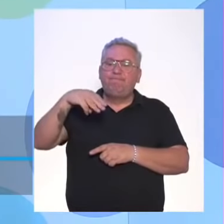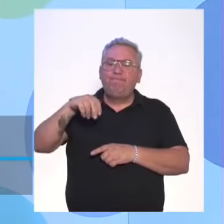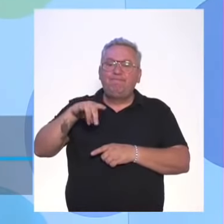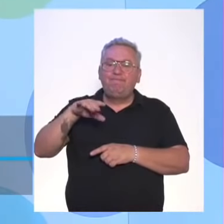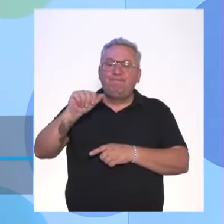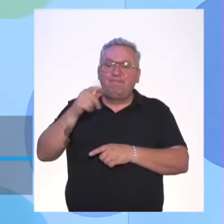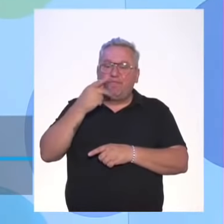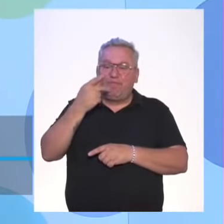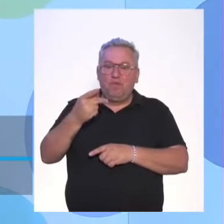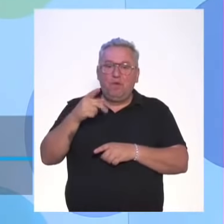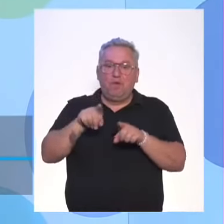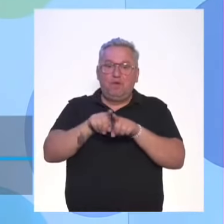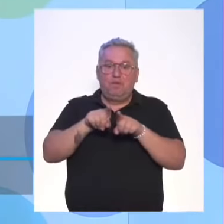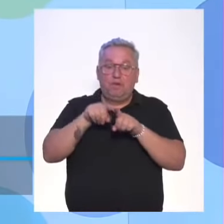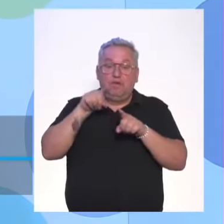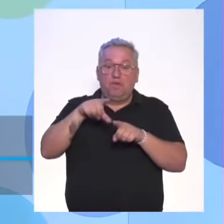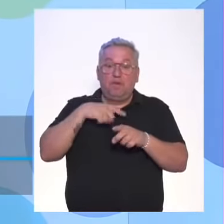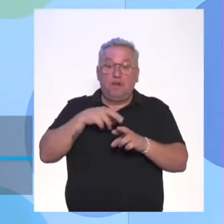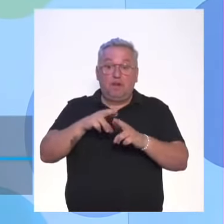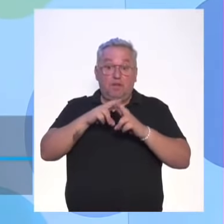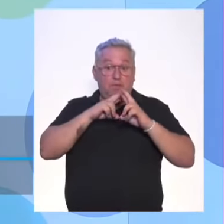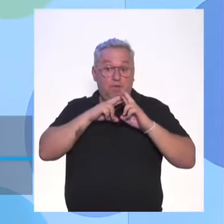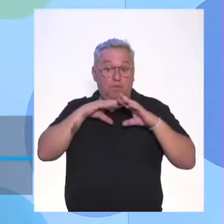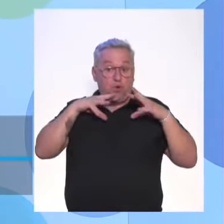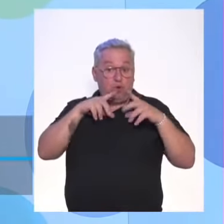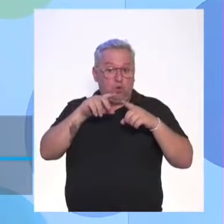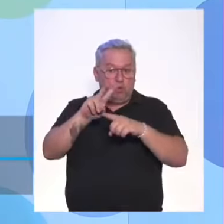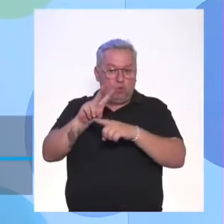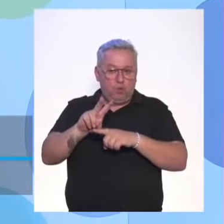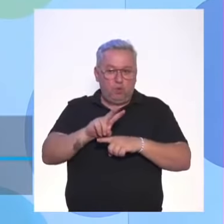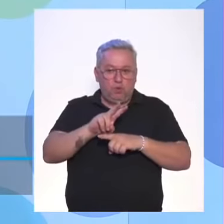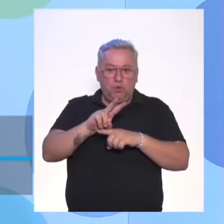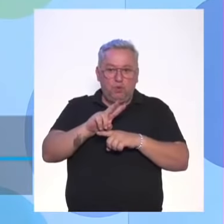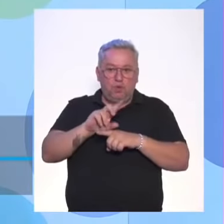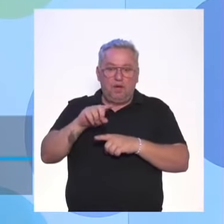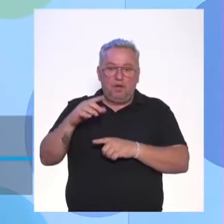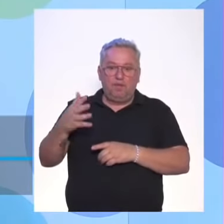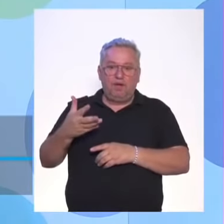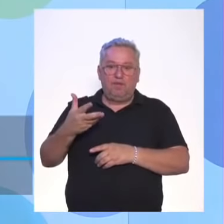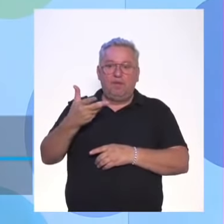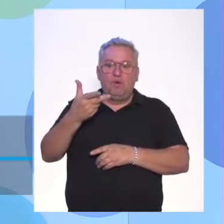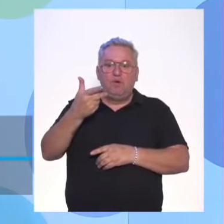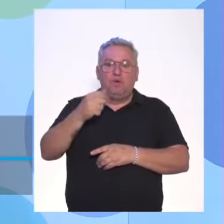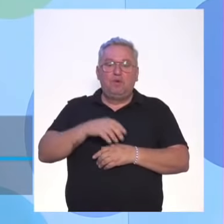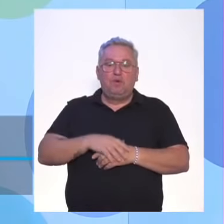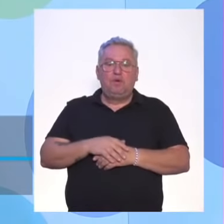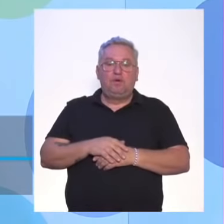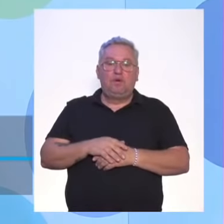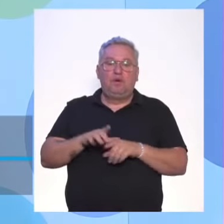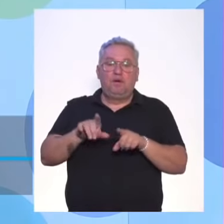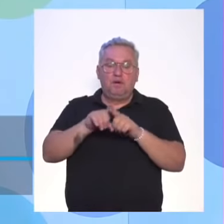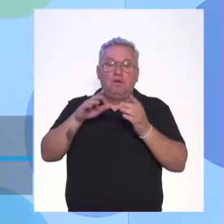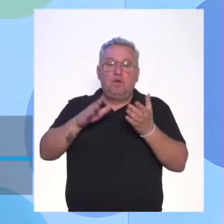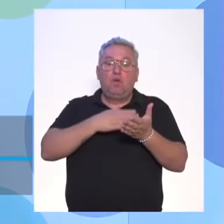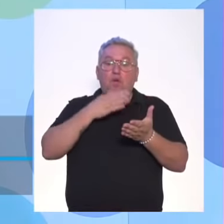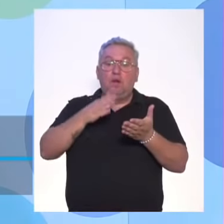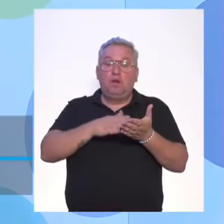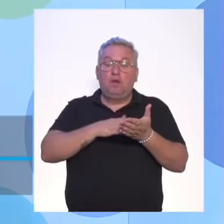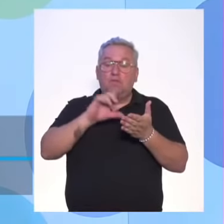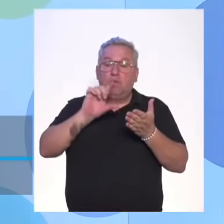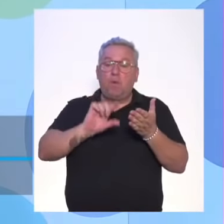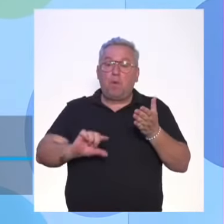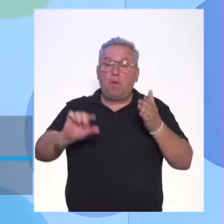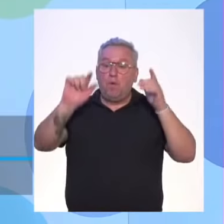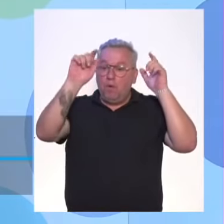Mônica colocou Tu te tornas eternamente responsável pelo que cativas Esse é um episódio maravilhoso é do do livro O Pequeno Príncipe